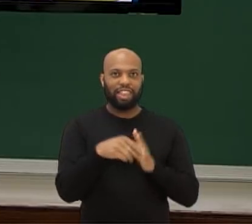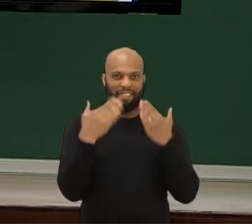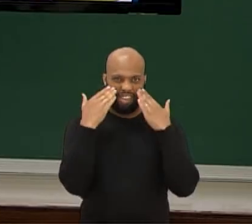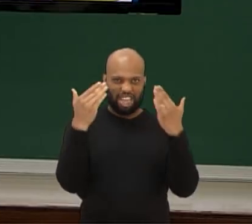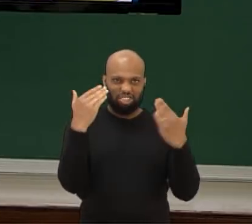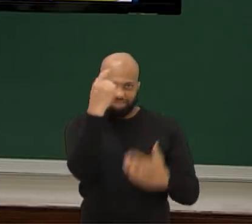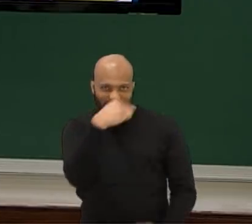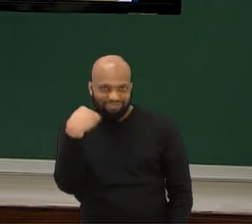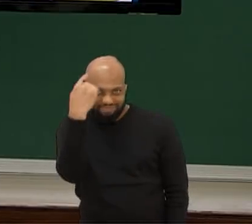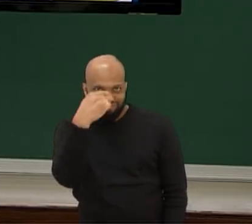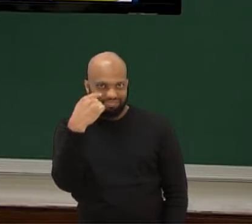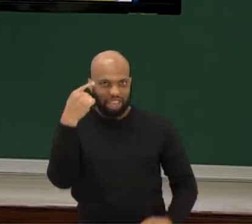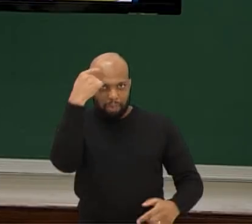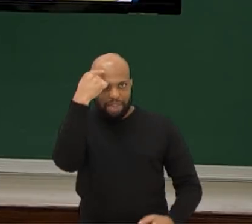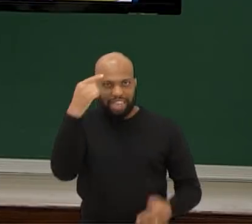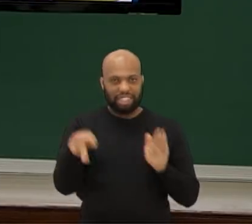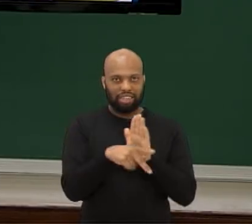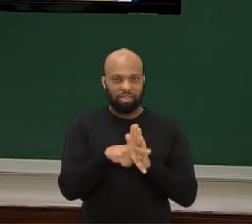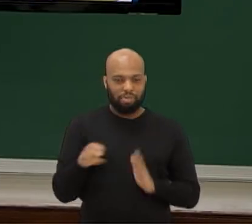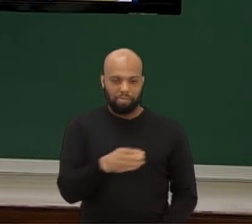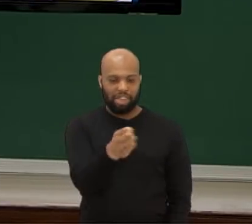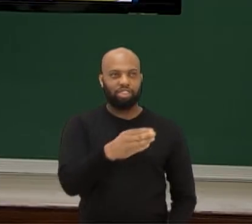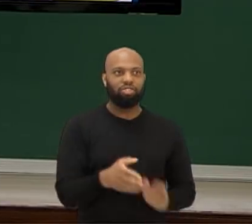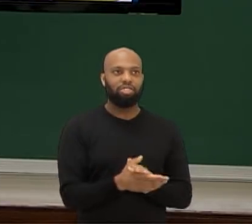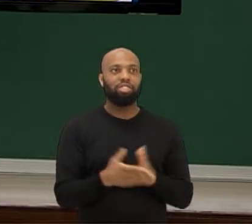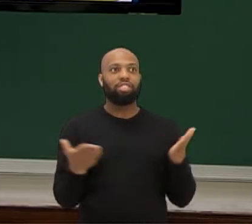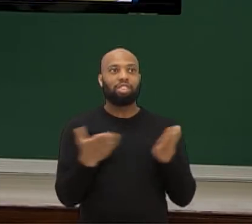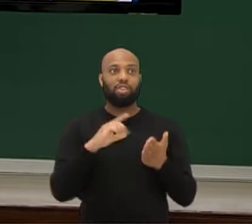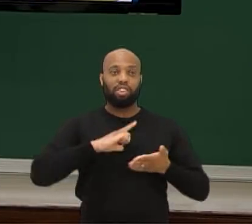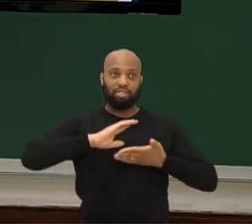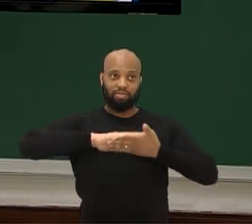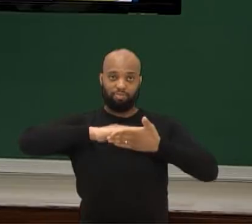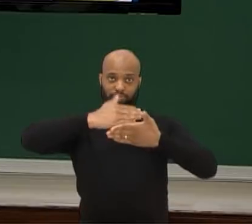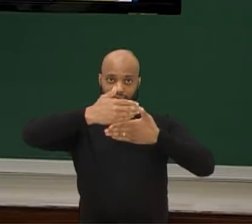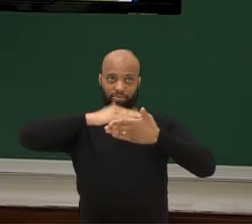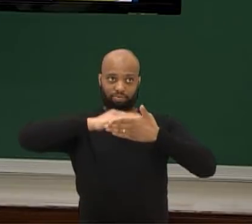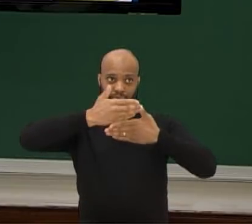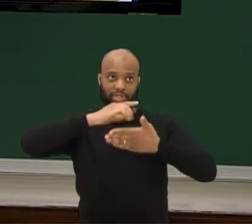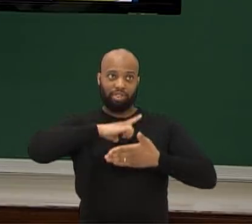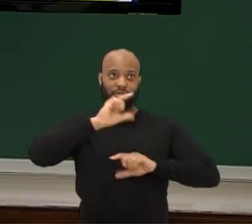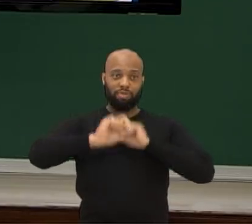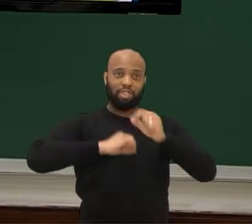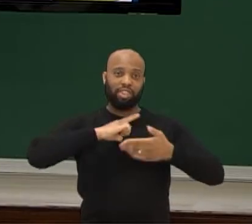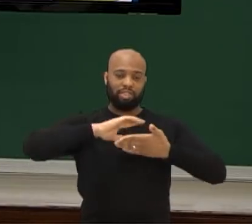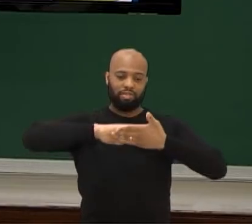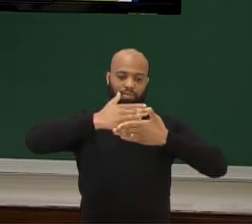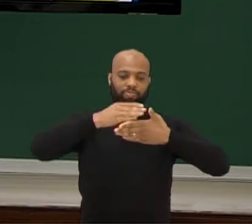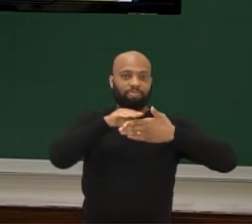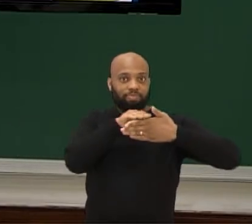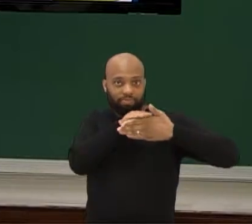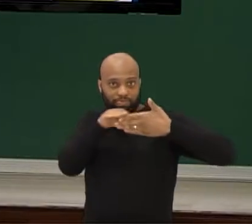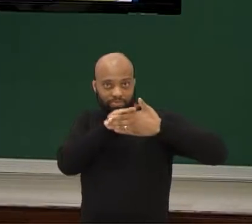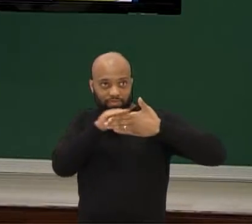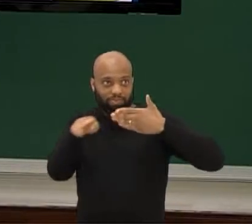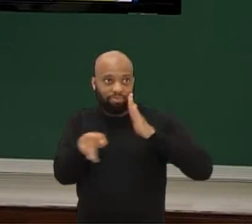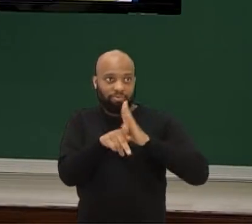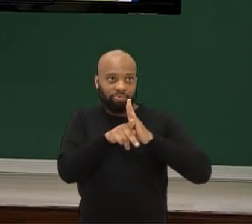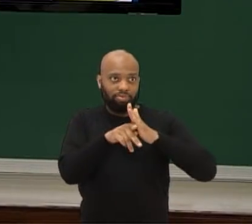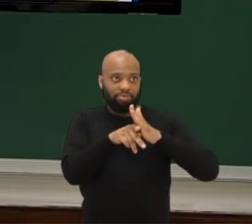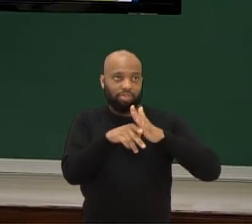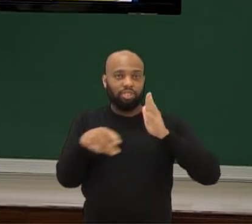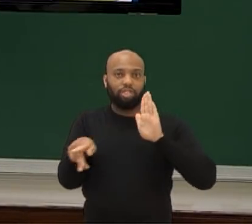frente ali do peixe, da cabeça do peixe. Veja que a simetria agora, ela tem o reflexo da